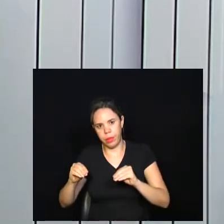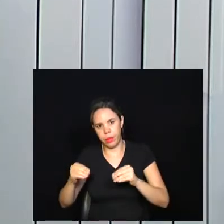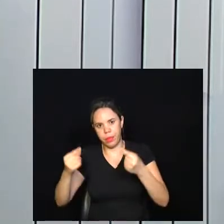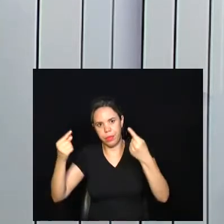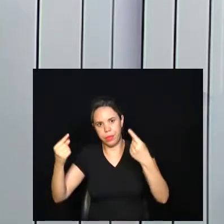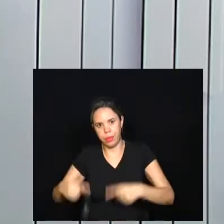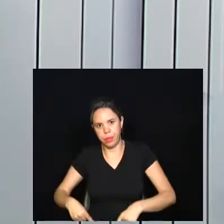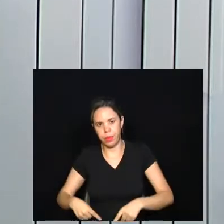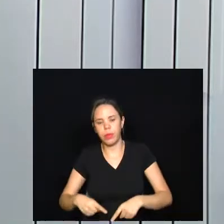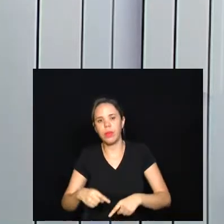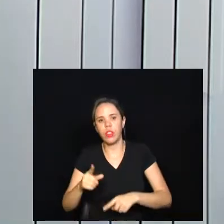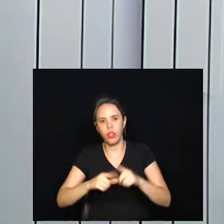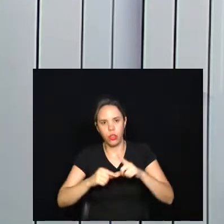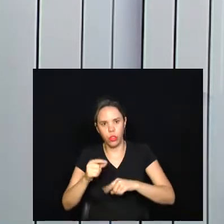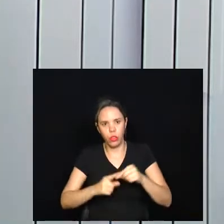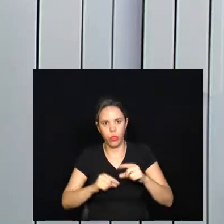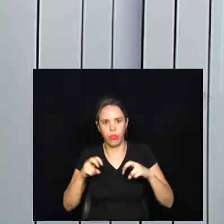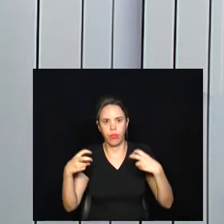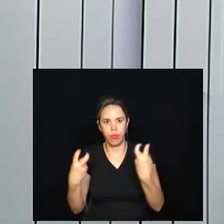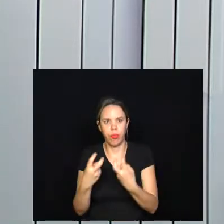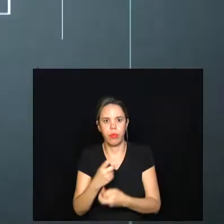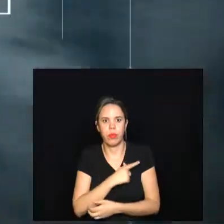contra o Cruzeiro, no Brinco de Ouro.